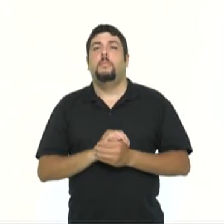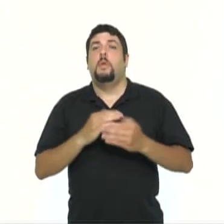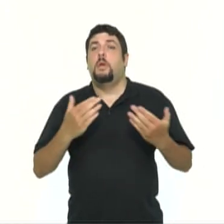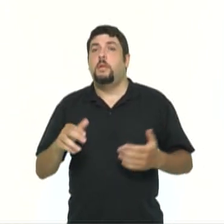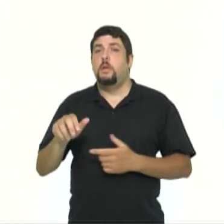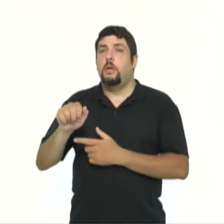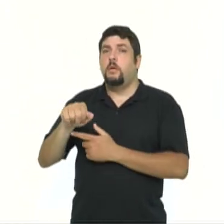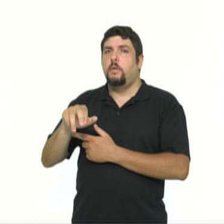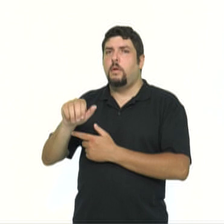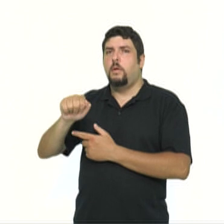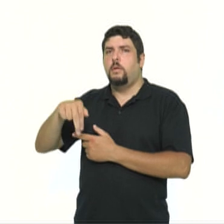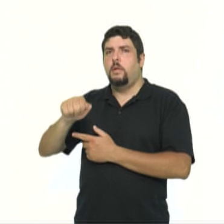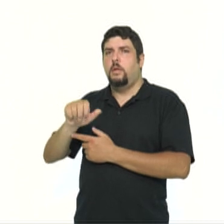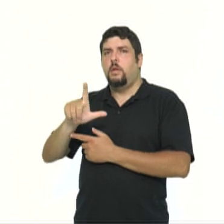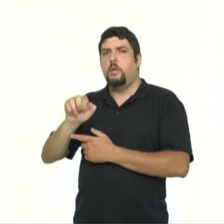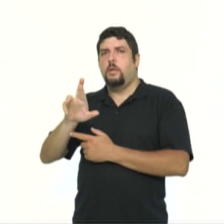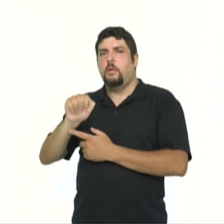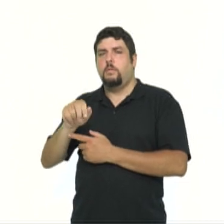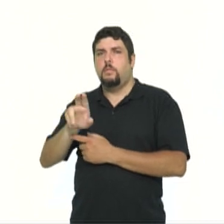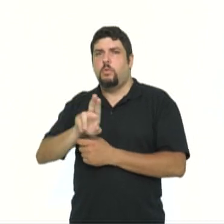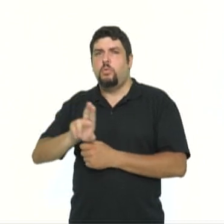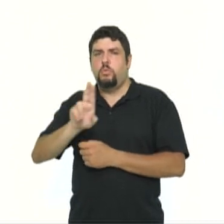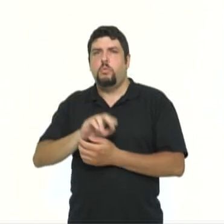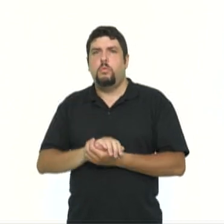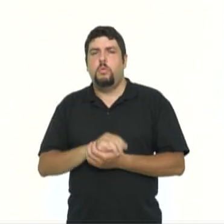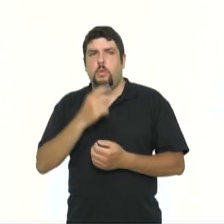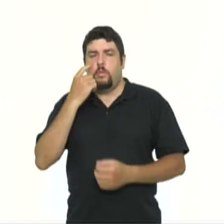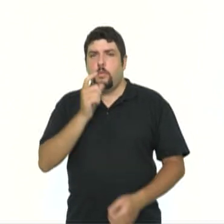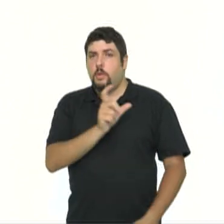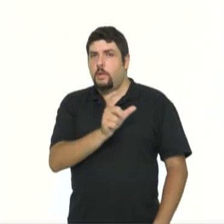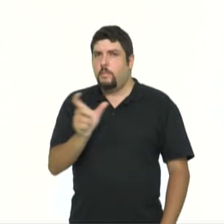utilizou ali, o nesse sentido,